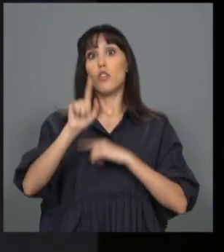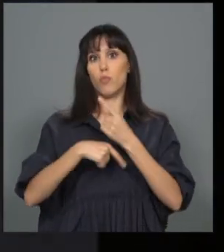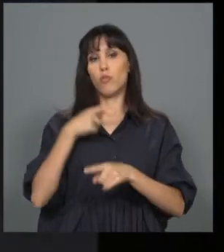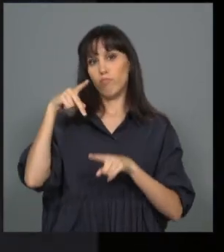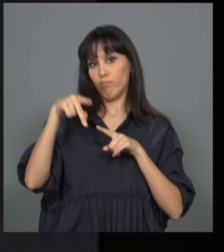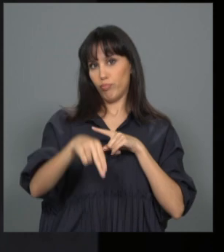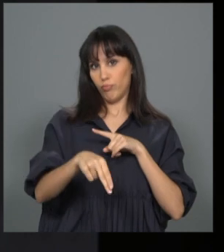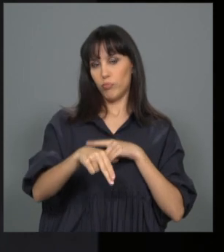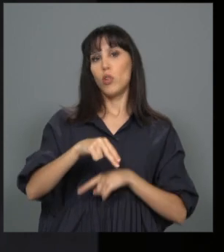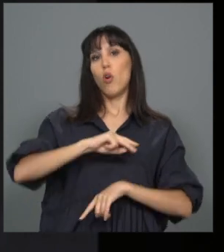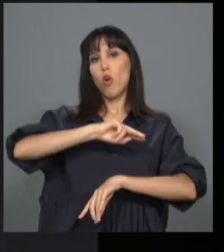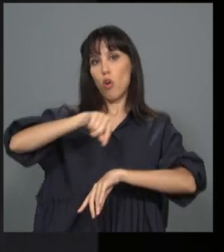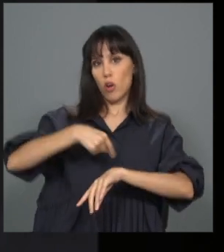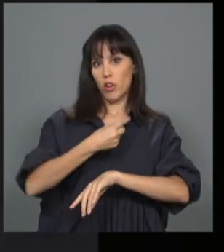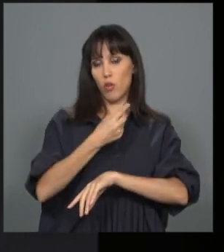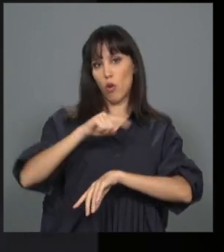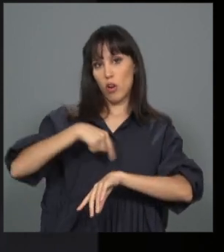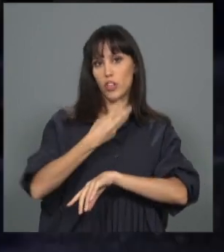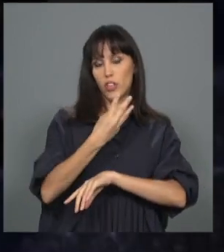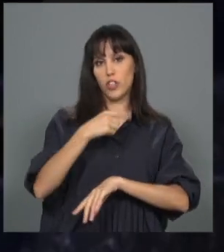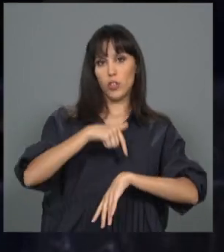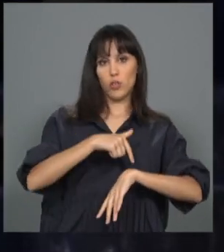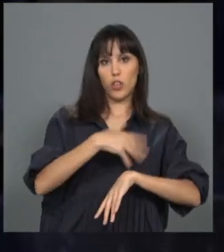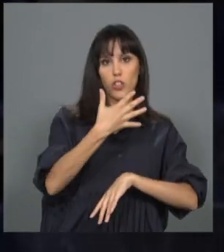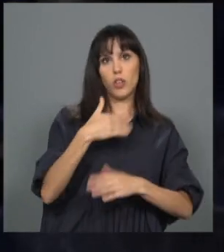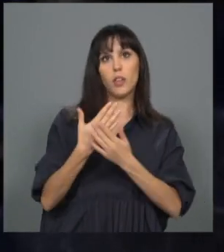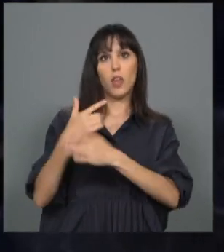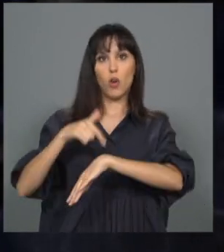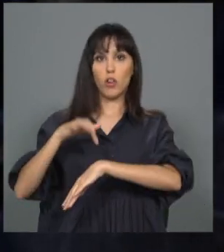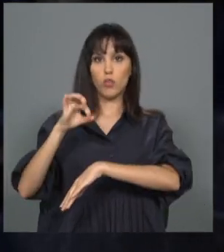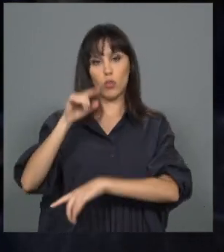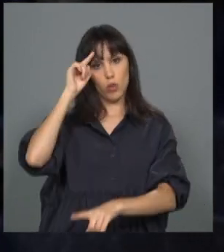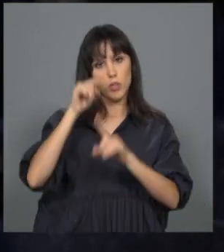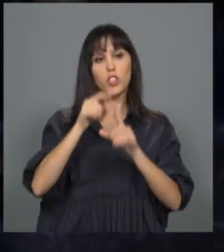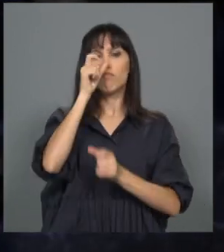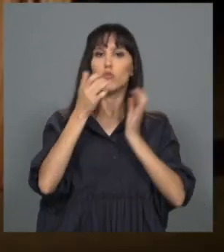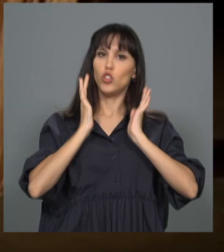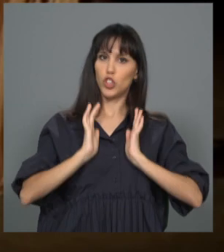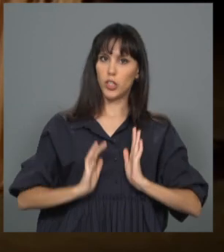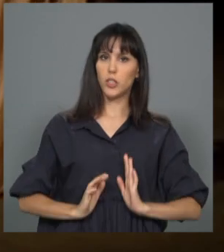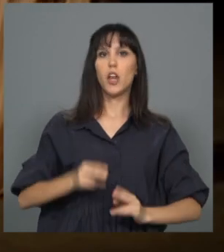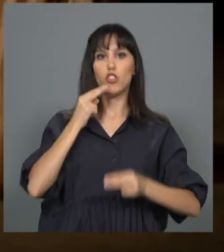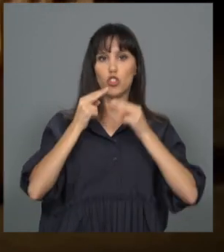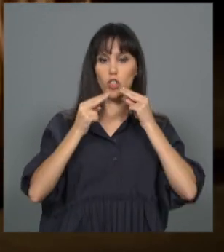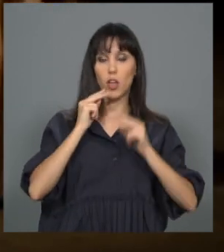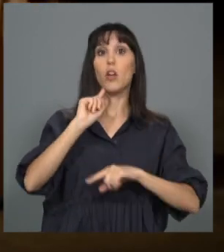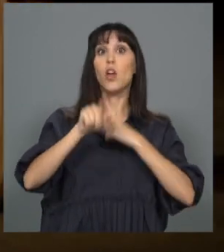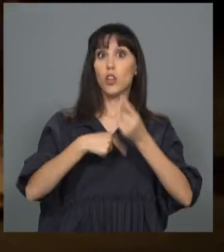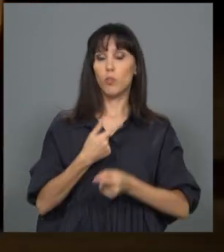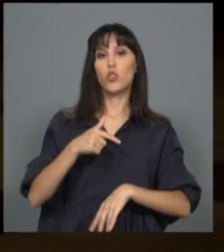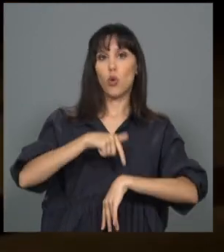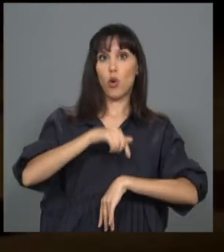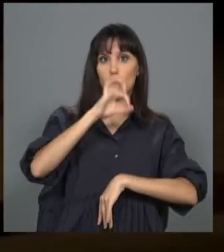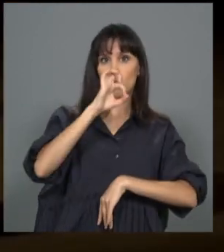de 3 horas, desde as 5 até às 8, para as pessoas jantarem, repousarem. E depois a segunda parte é desde as